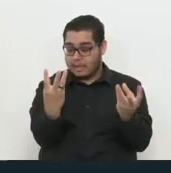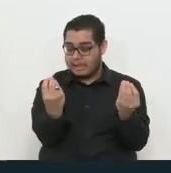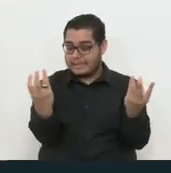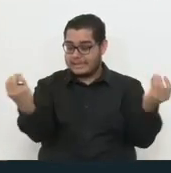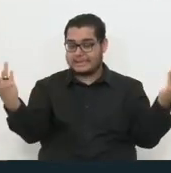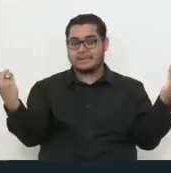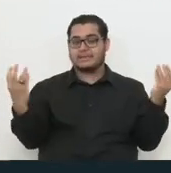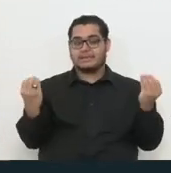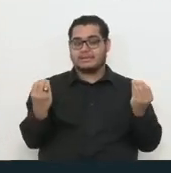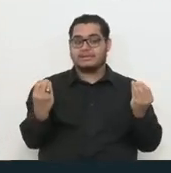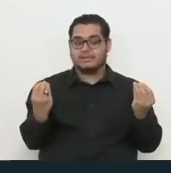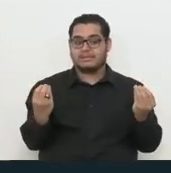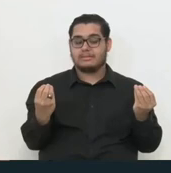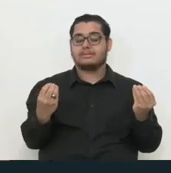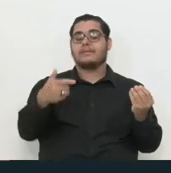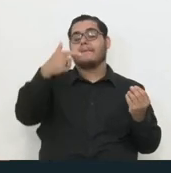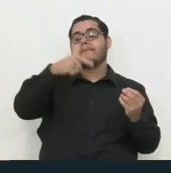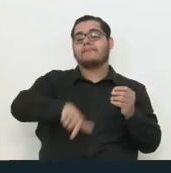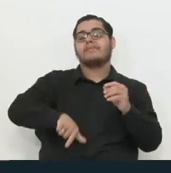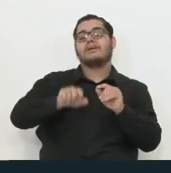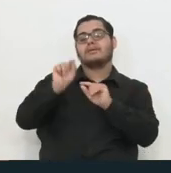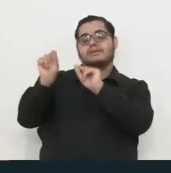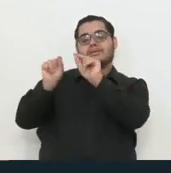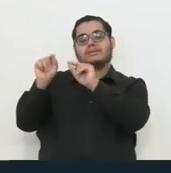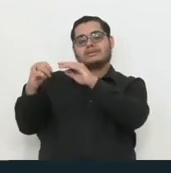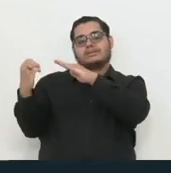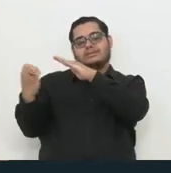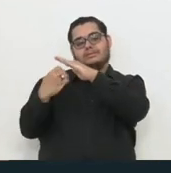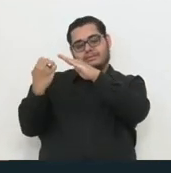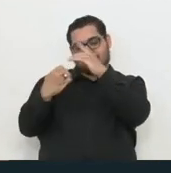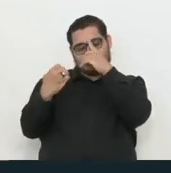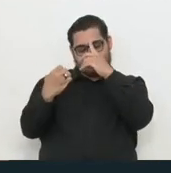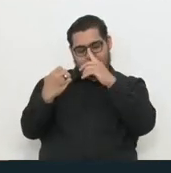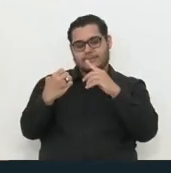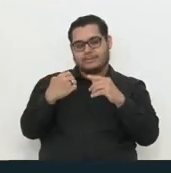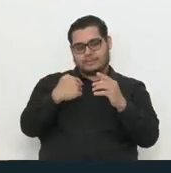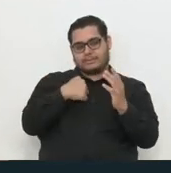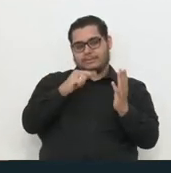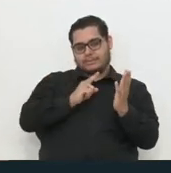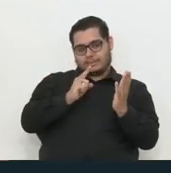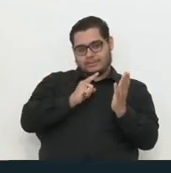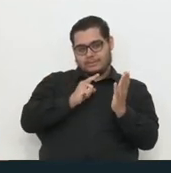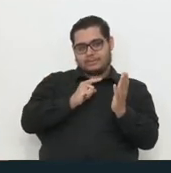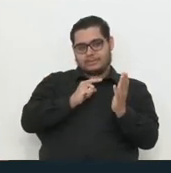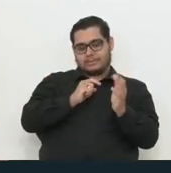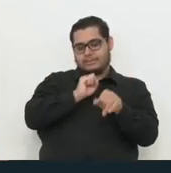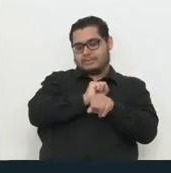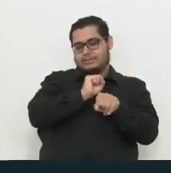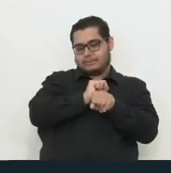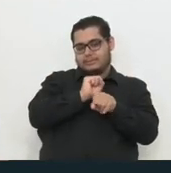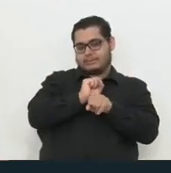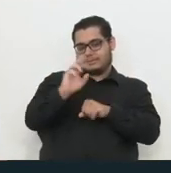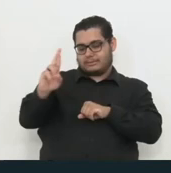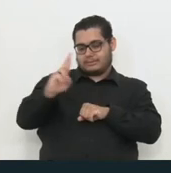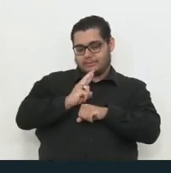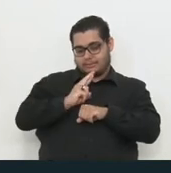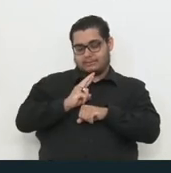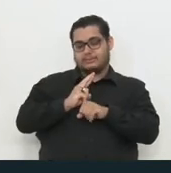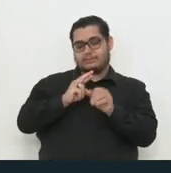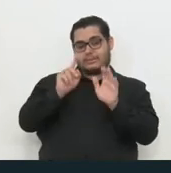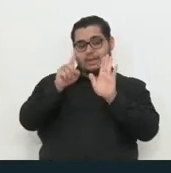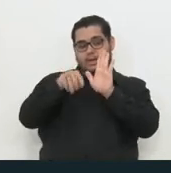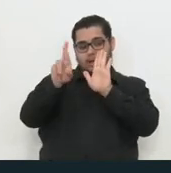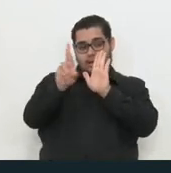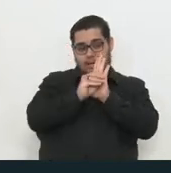E a gente tem algumas empresas aqui a qual tô aguardando também né Eh respostas alguns requerimentos principalmente